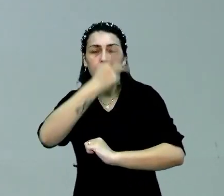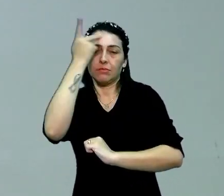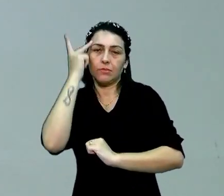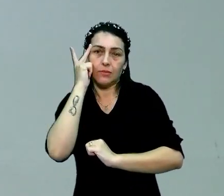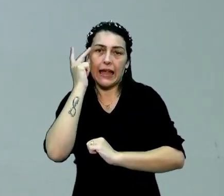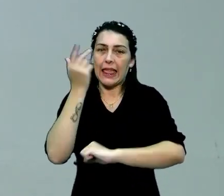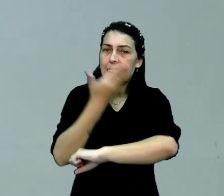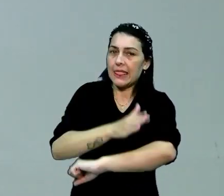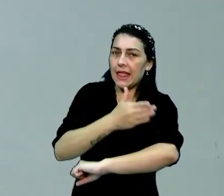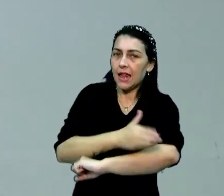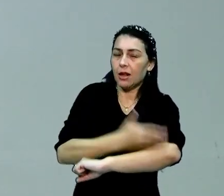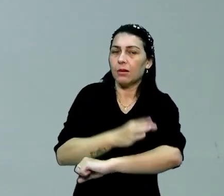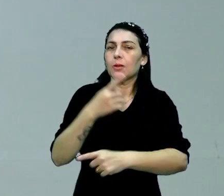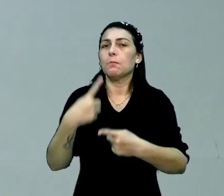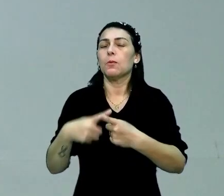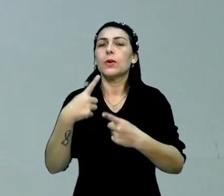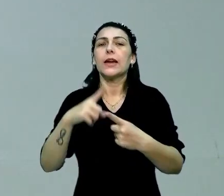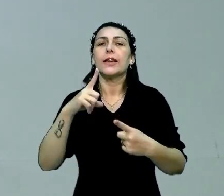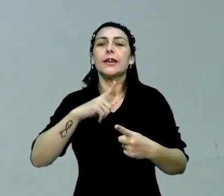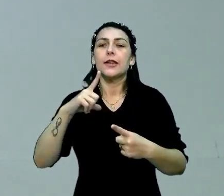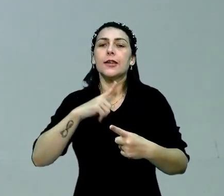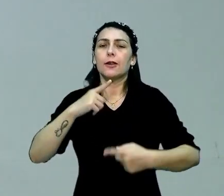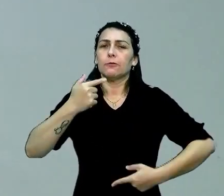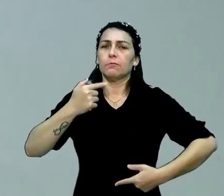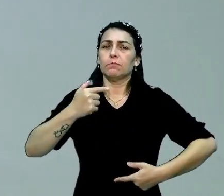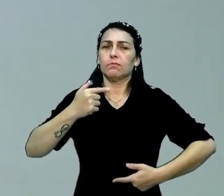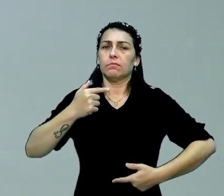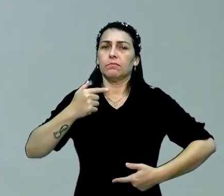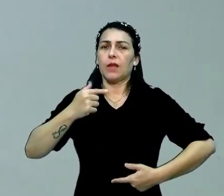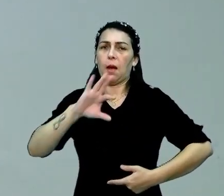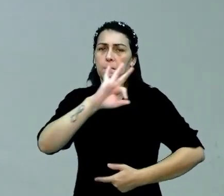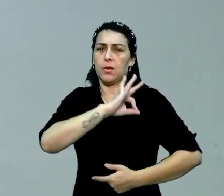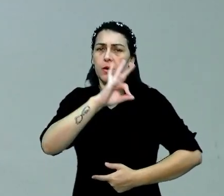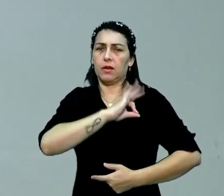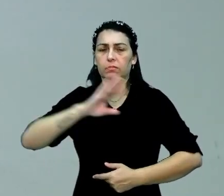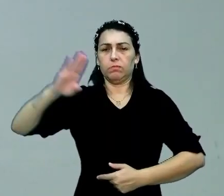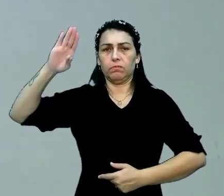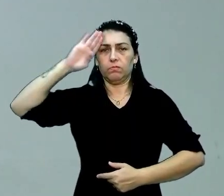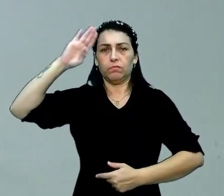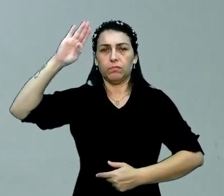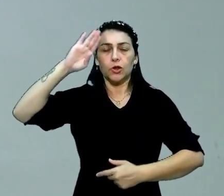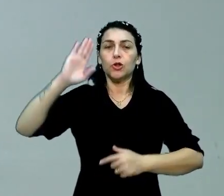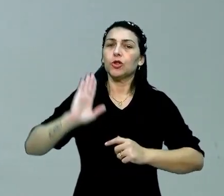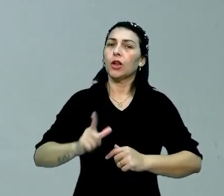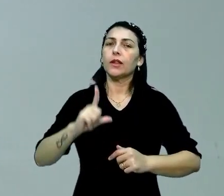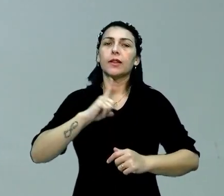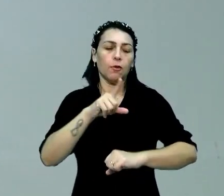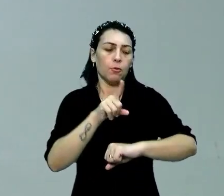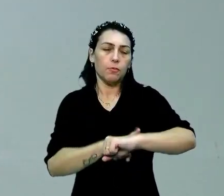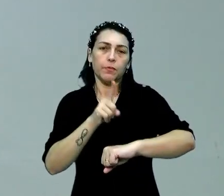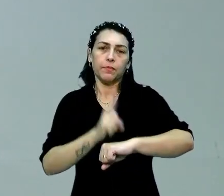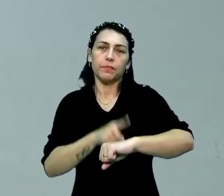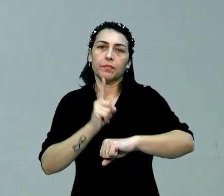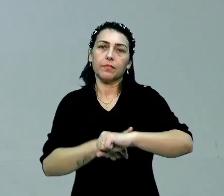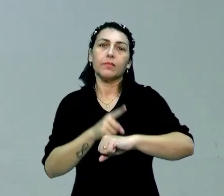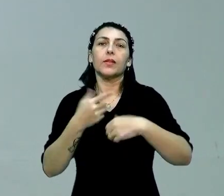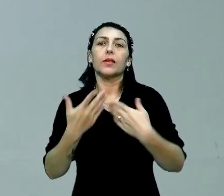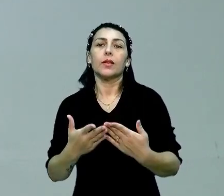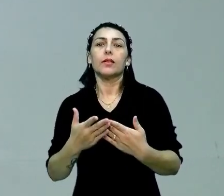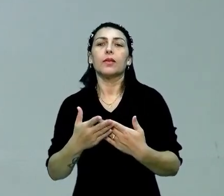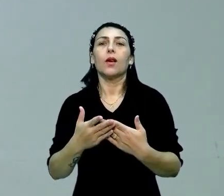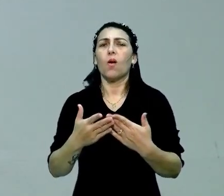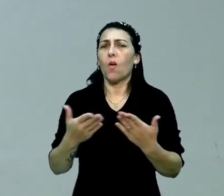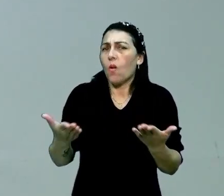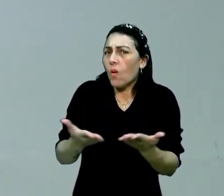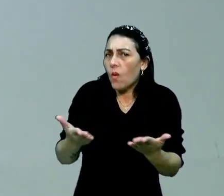é treinamento. Por quê? Porque tinha um caráter militarista, que era todo mundo fazer as mesmas coisas. Já teve um período que era higienista, que